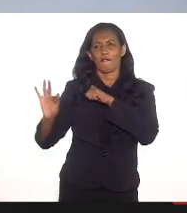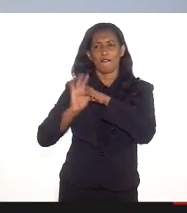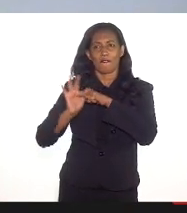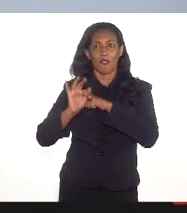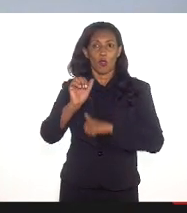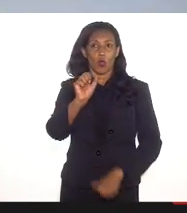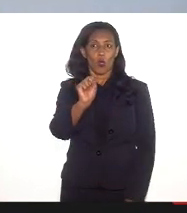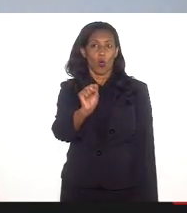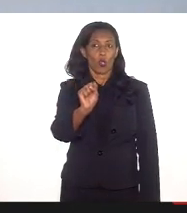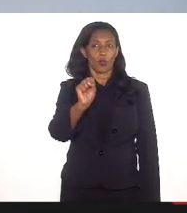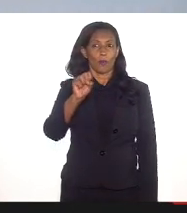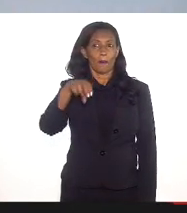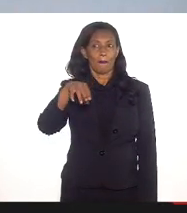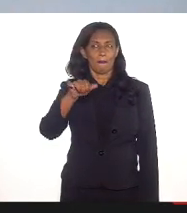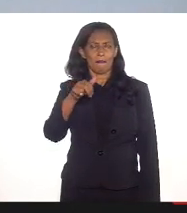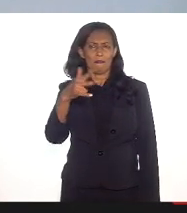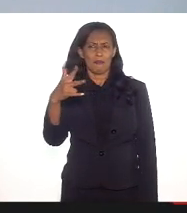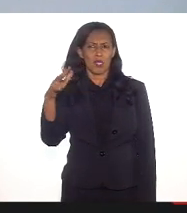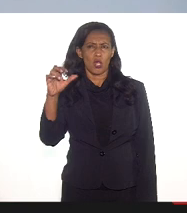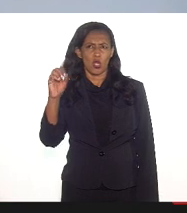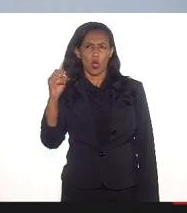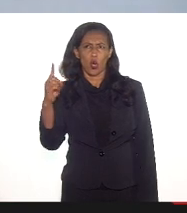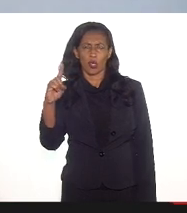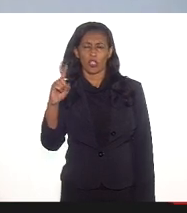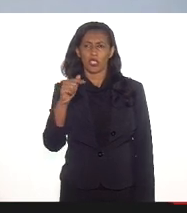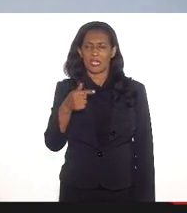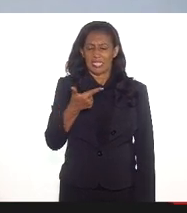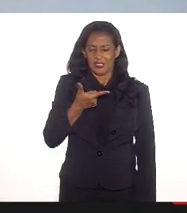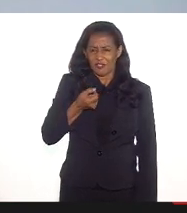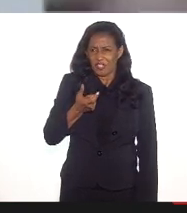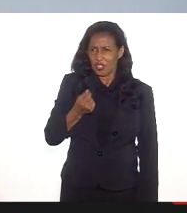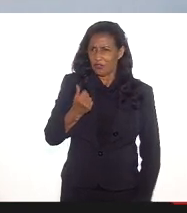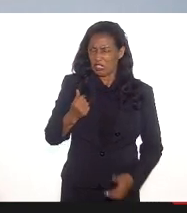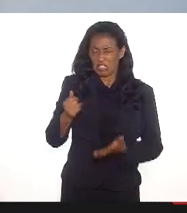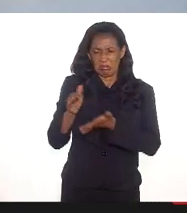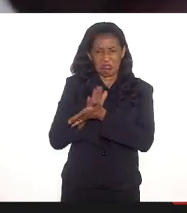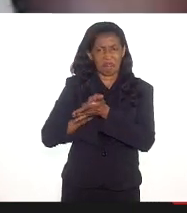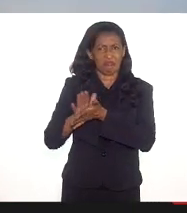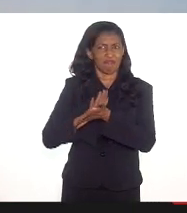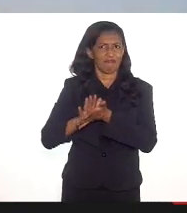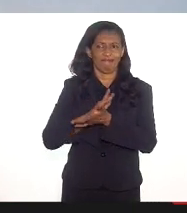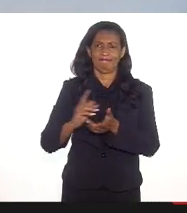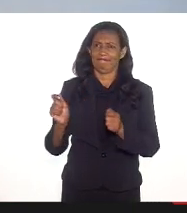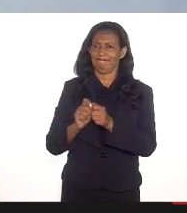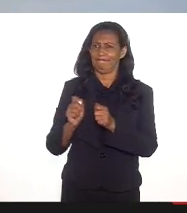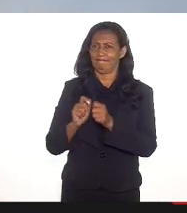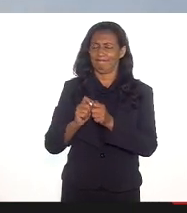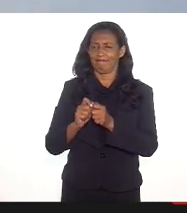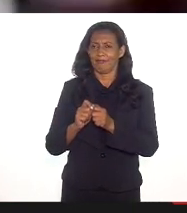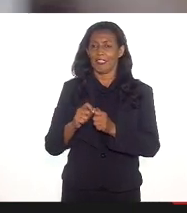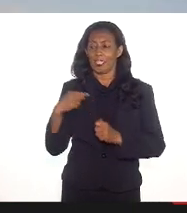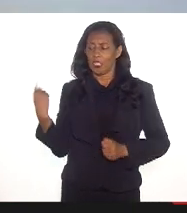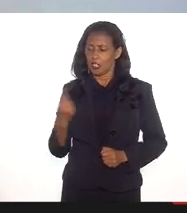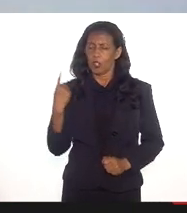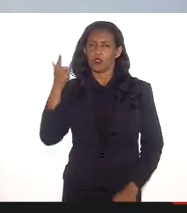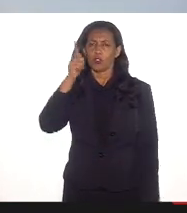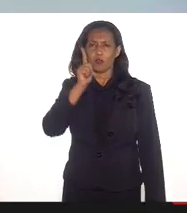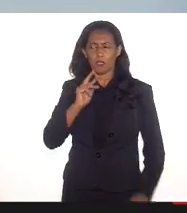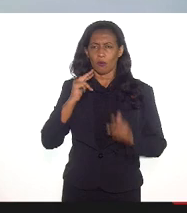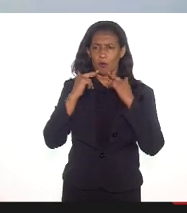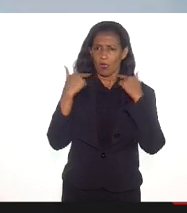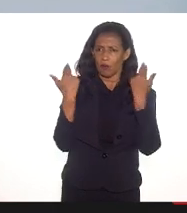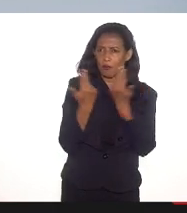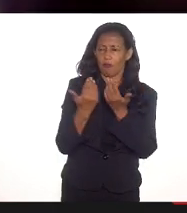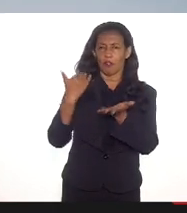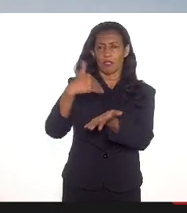entanto, não foi executado durante 2020, o ano inteiro, e aí nós conseguimos, com esse entendimento, na reunião com a